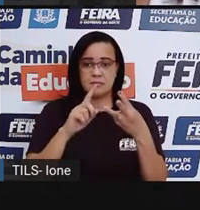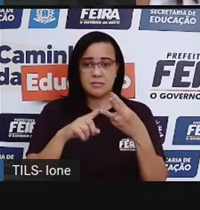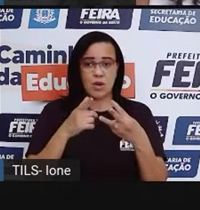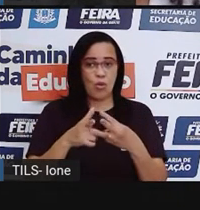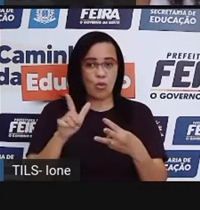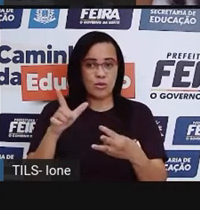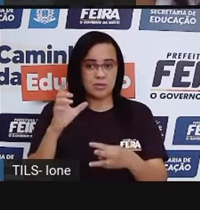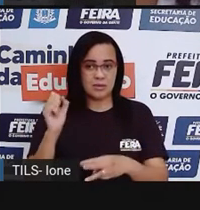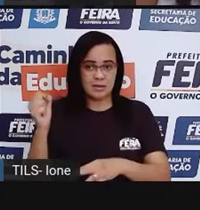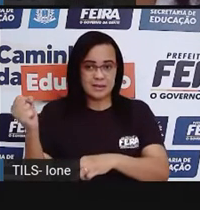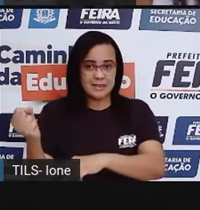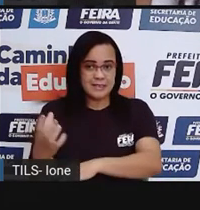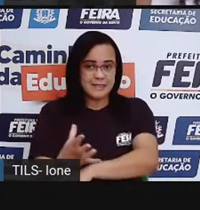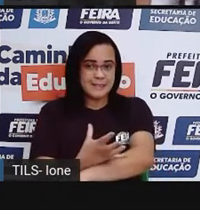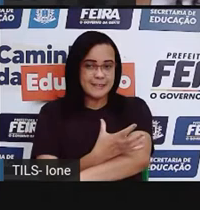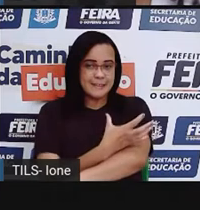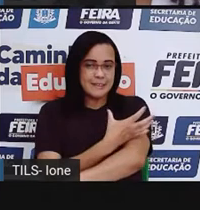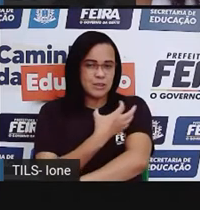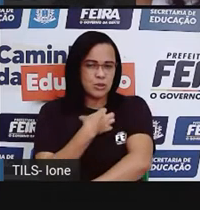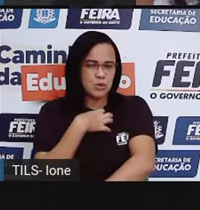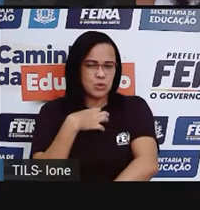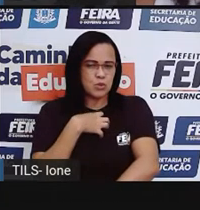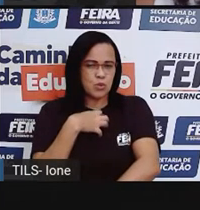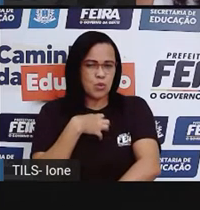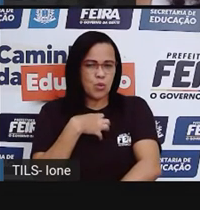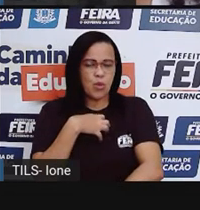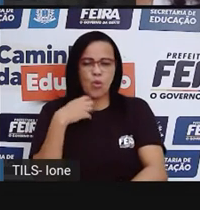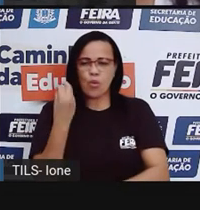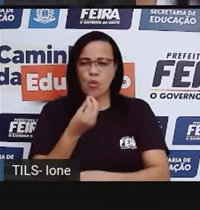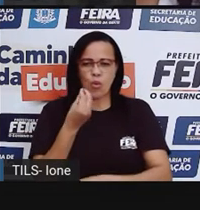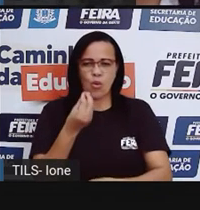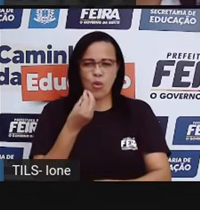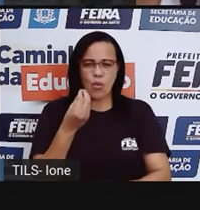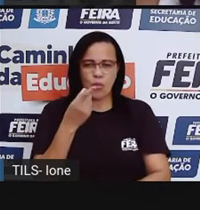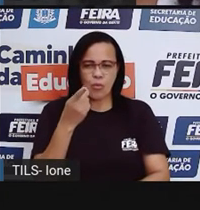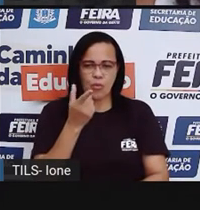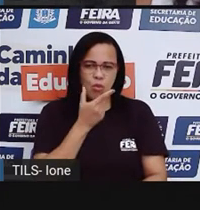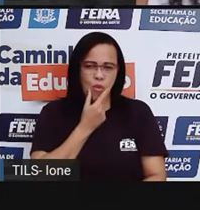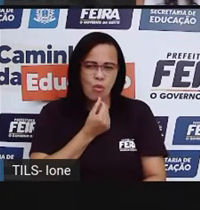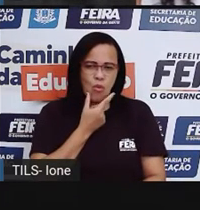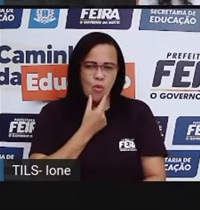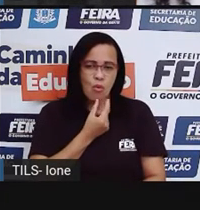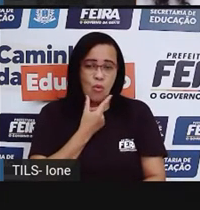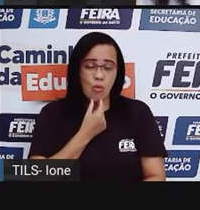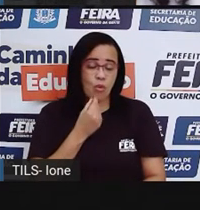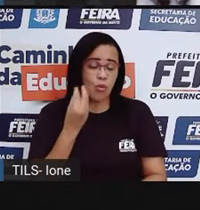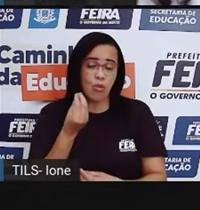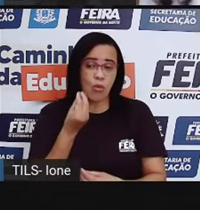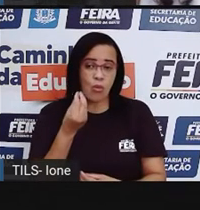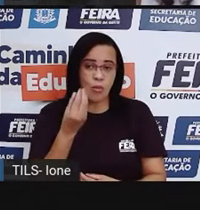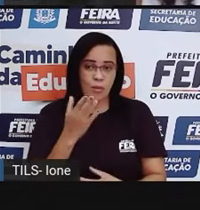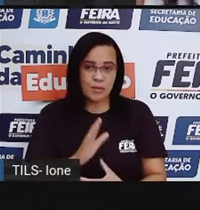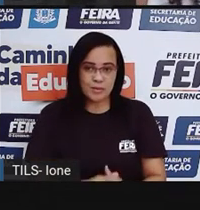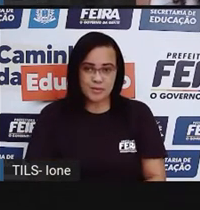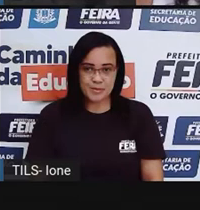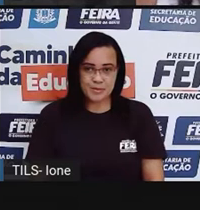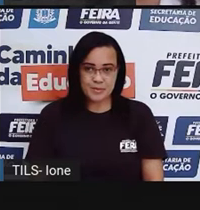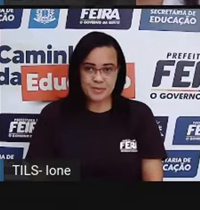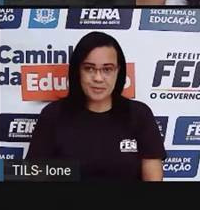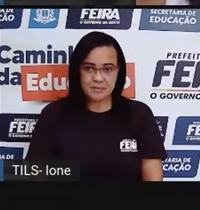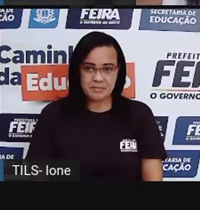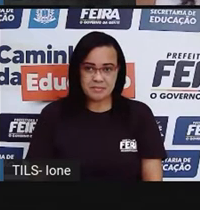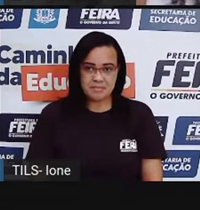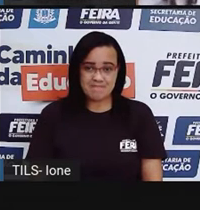E essa emoção aí, esse sentimento. Como é que tá esse senhor, esse rapaz aí da foto, né?